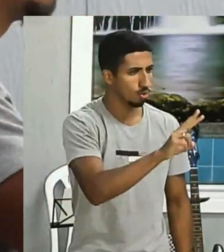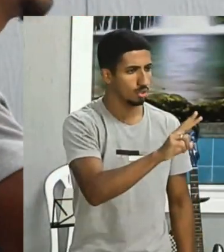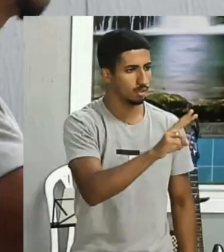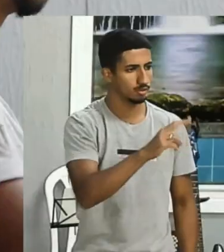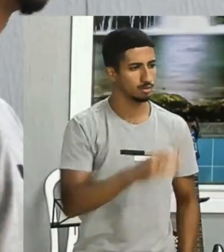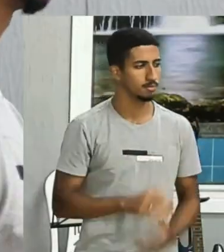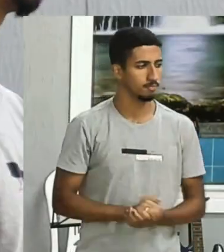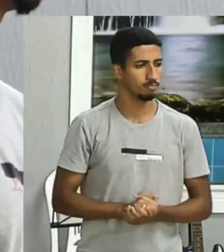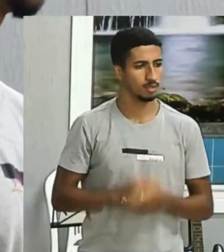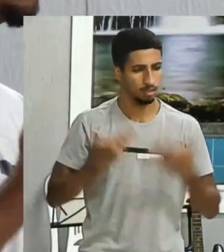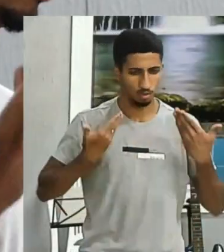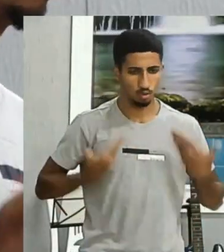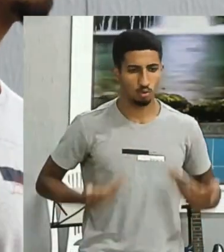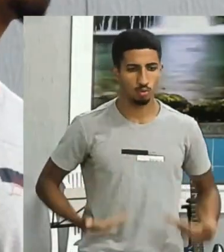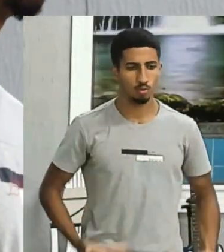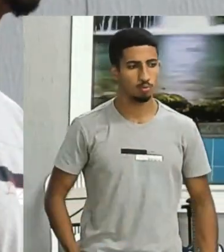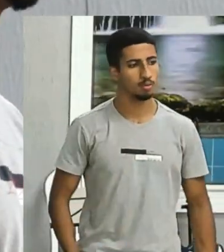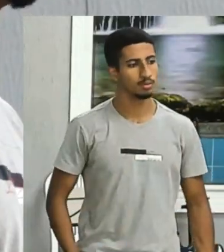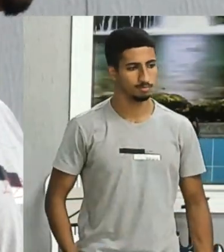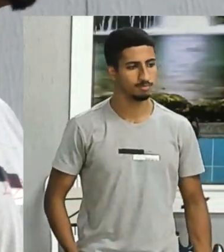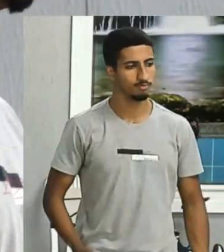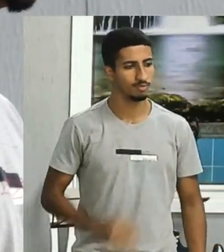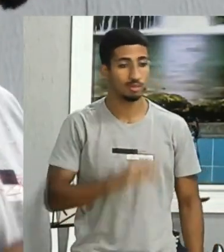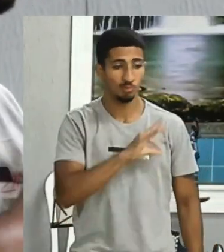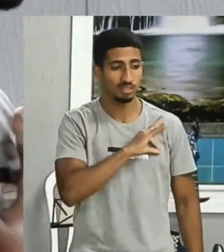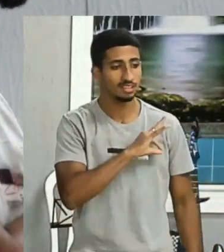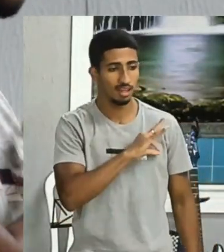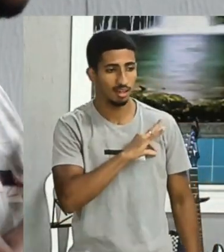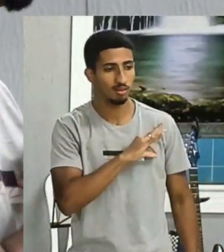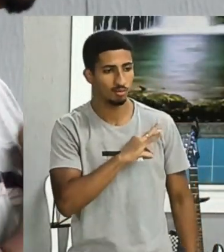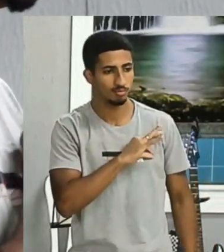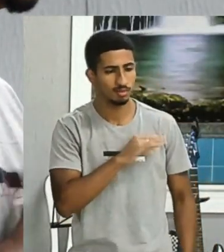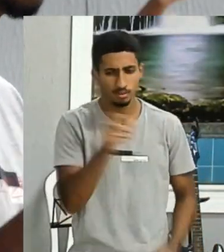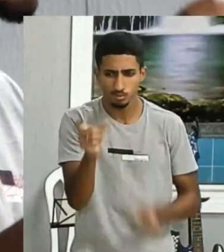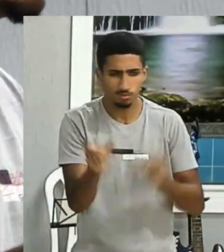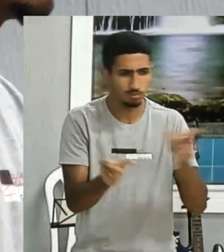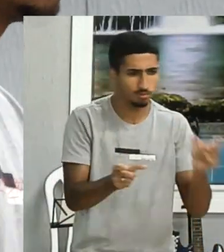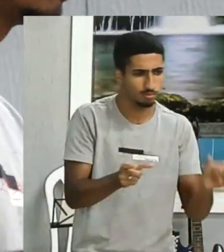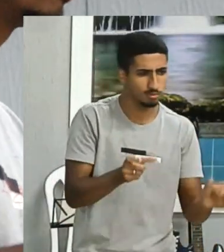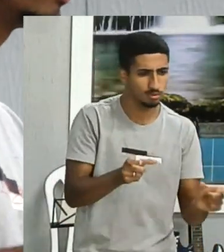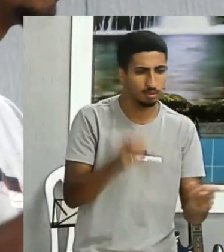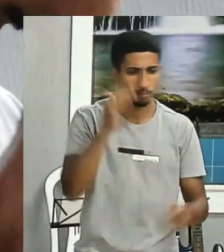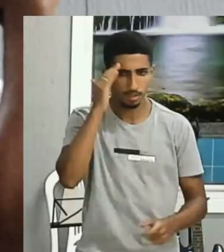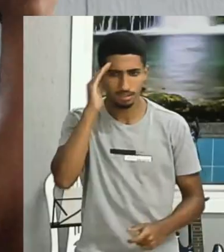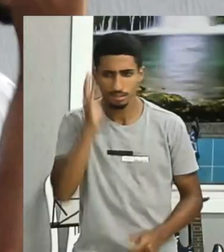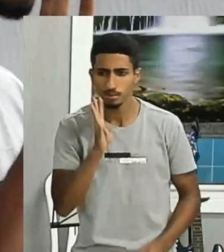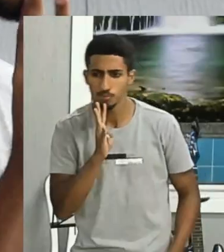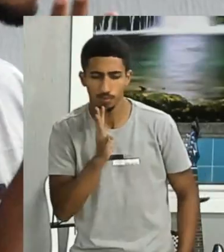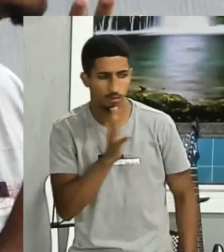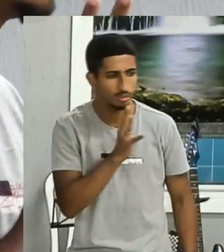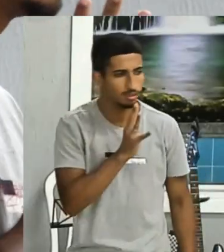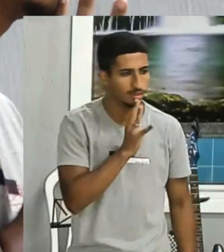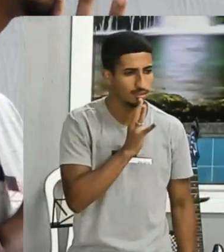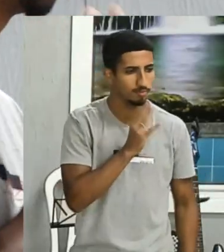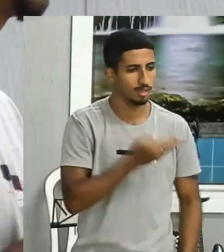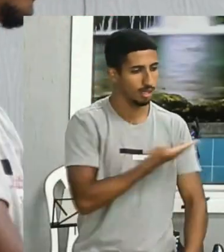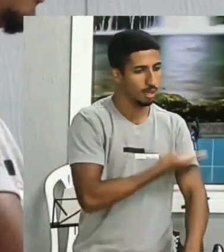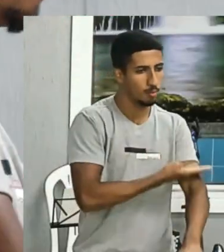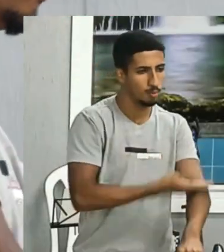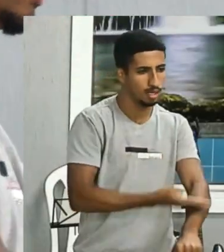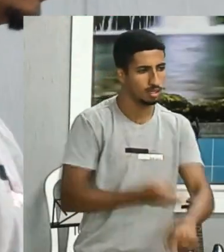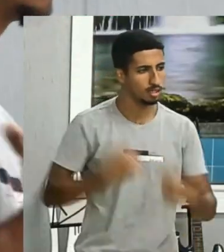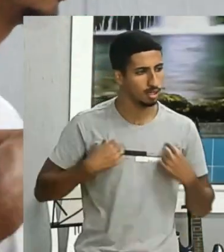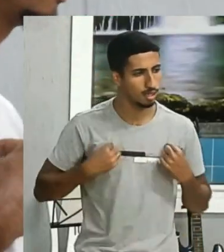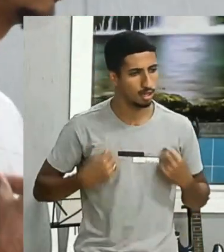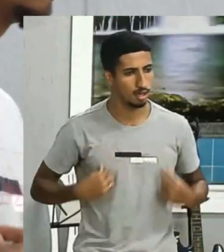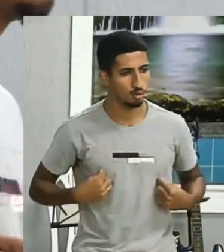bombeiro, não é isso? Não é isso? Mais ou menos por aí. Se a pessoa estiver vestida de branco, vai dizer dentista, ou é